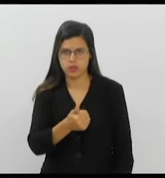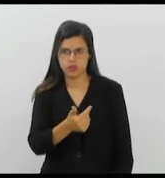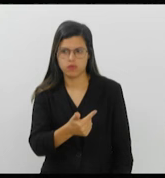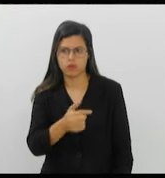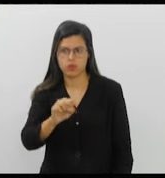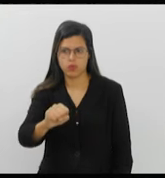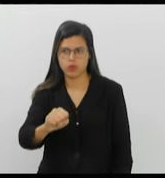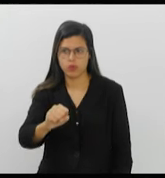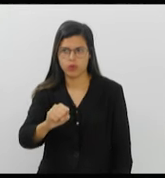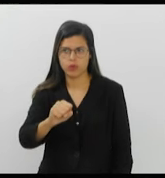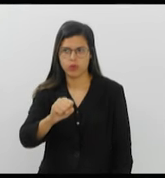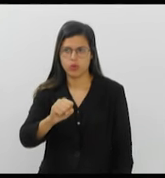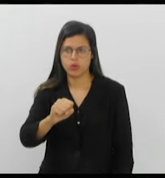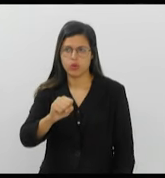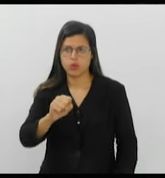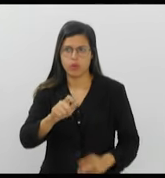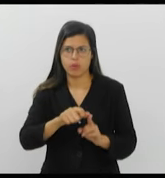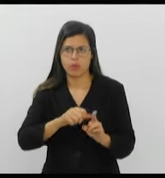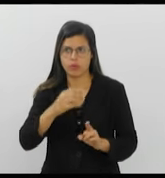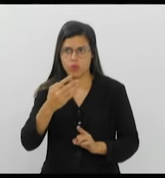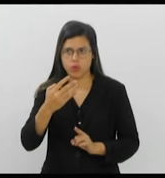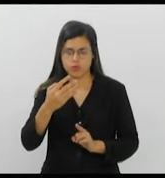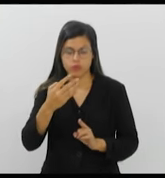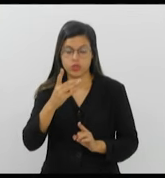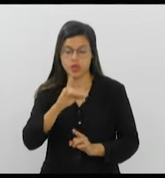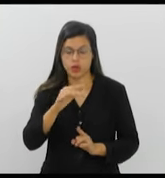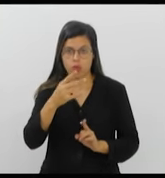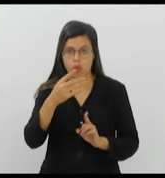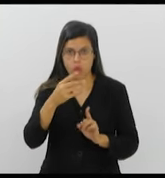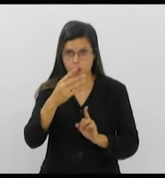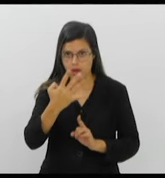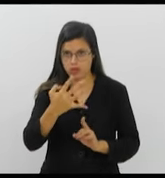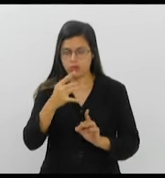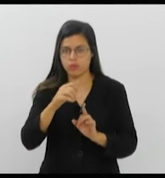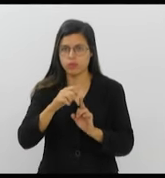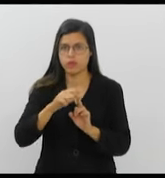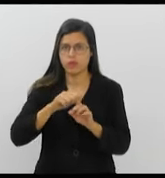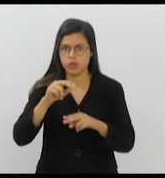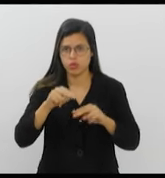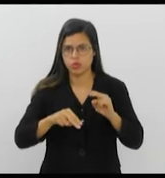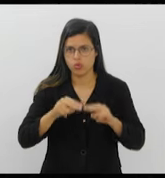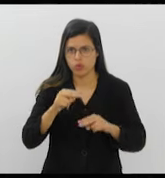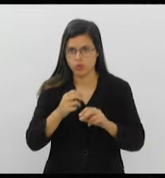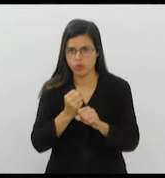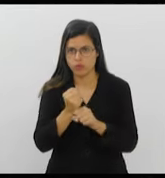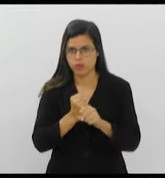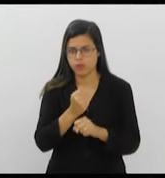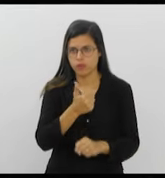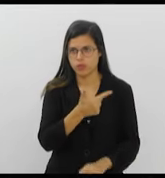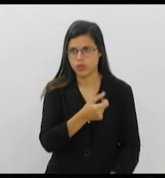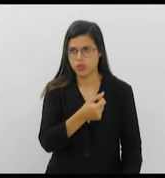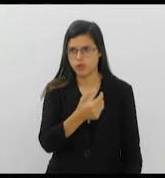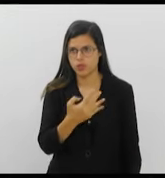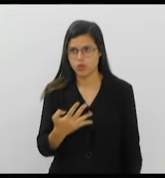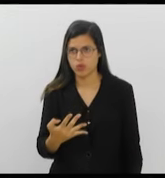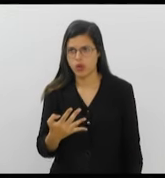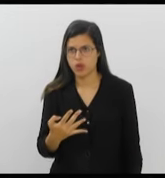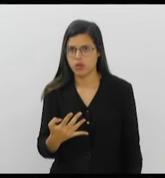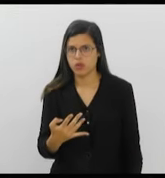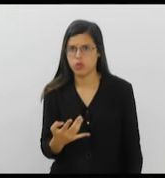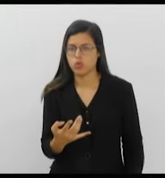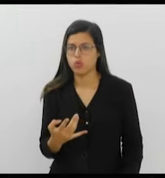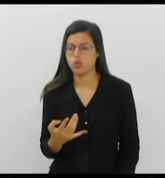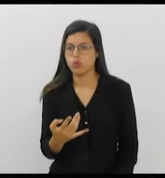49.128, de 4 de junho de 24. E o que que faz? Revoga o decreto